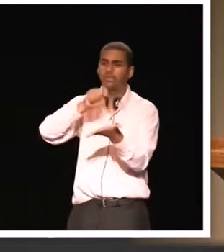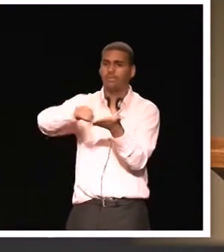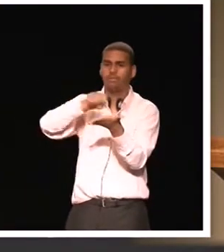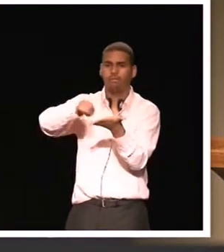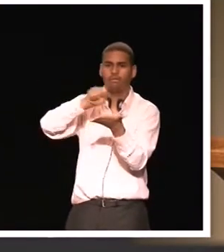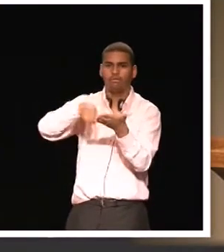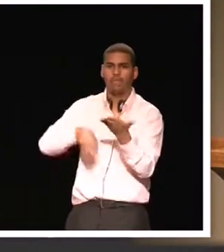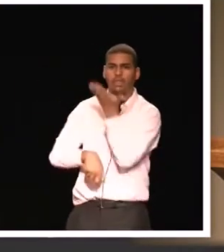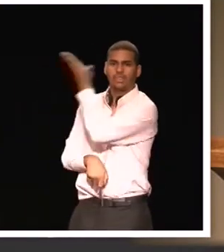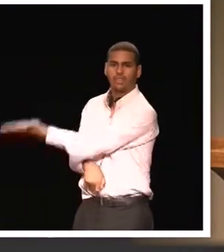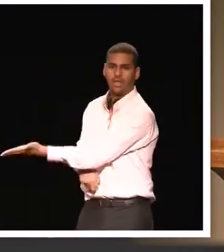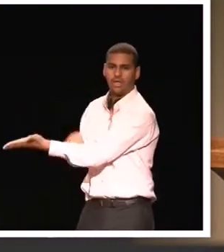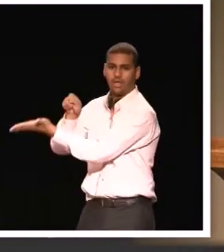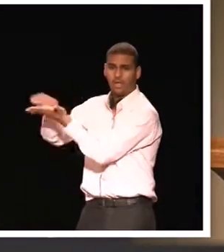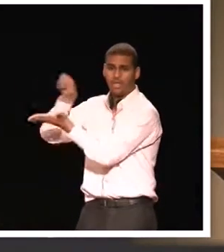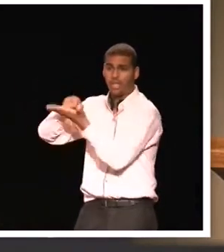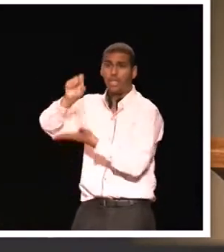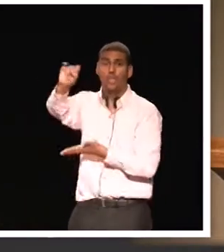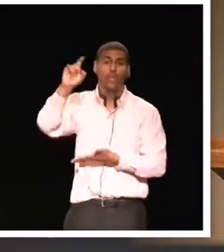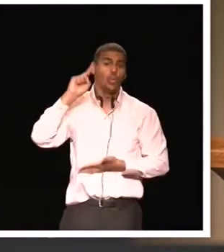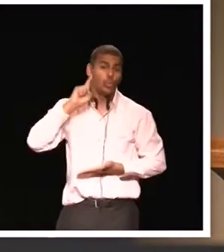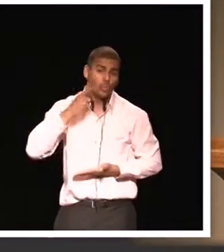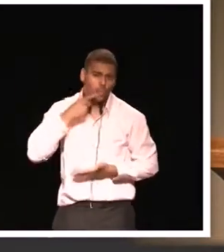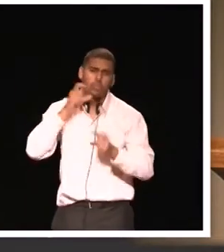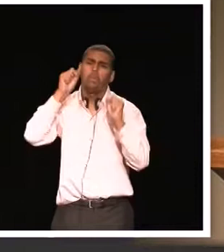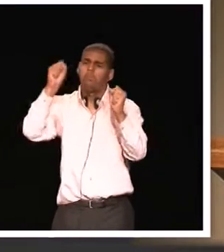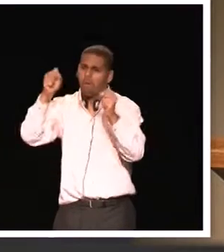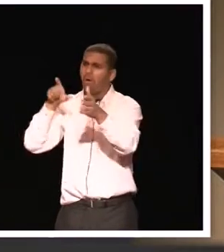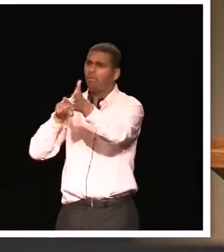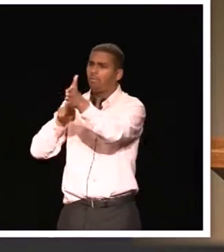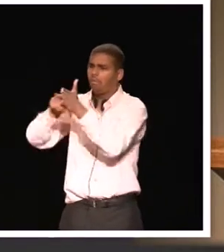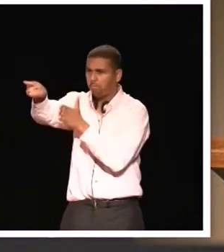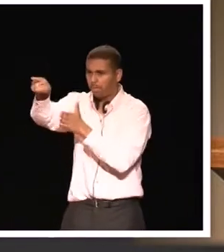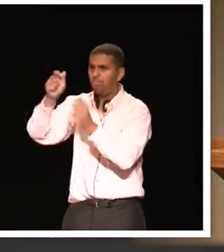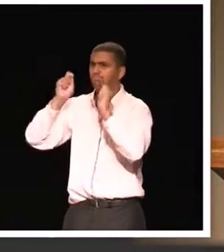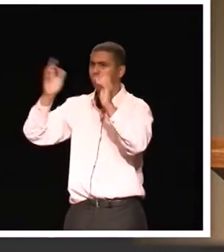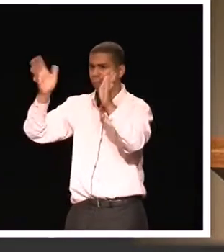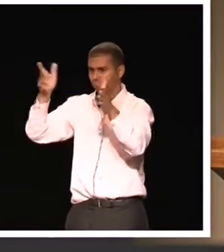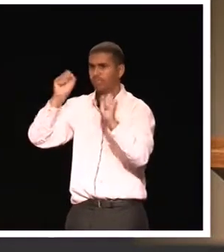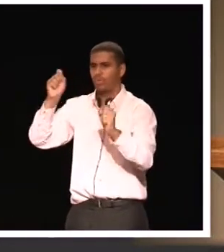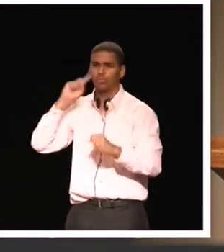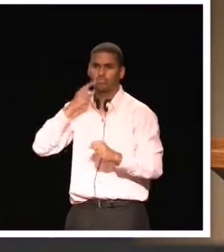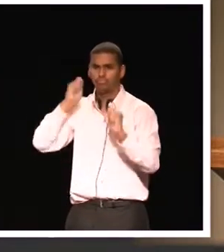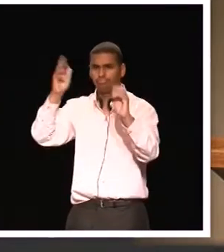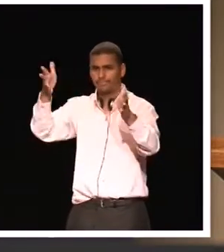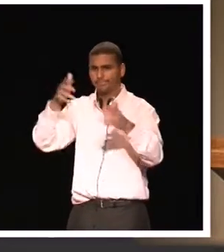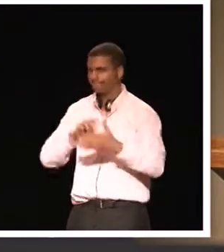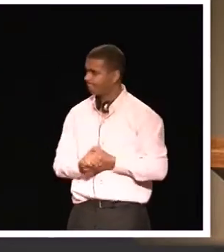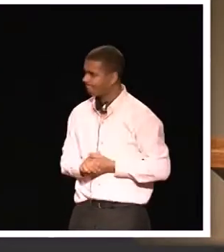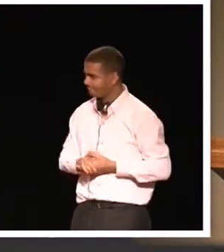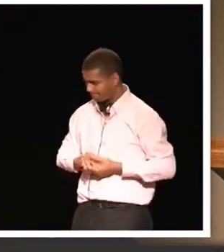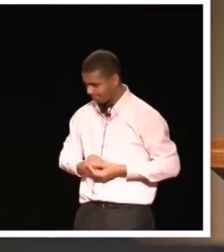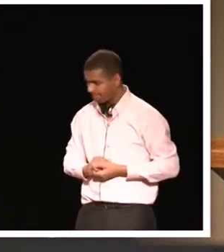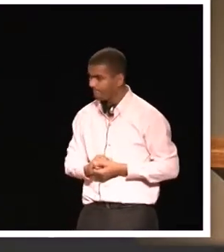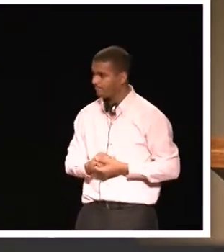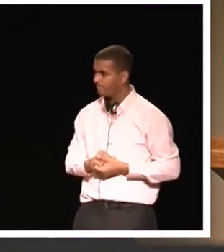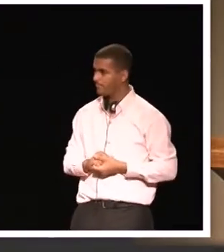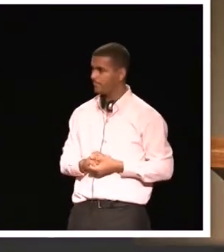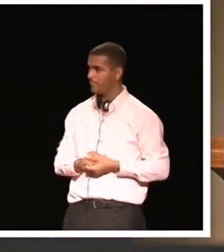escrito, com exceção das pessoas surdas que podem fazer as perguntas em libras. Por favor.